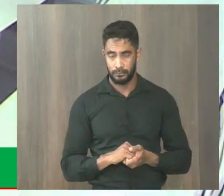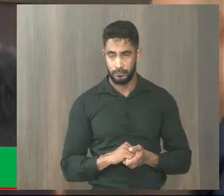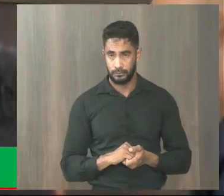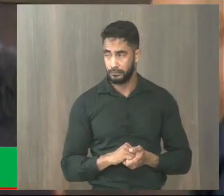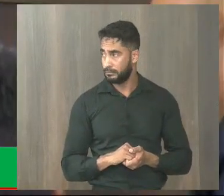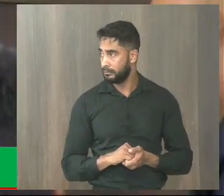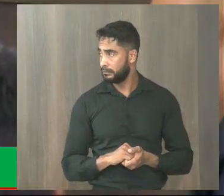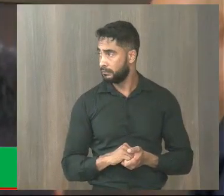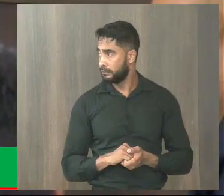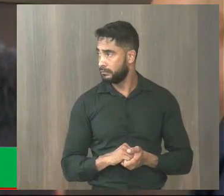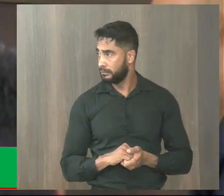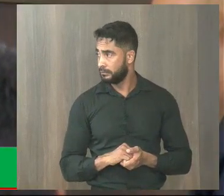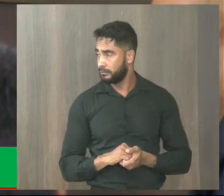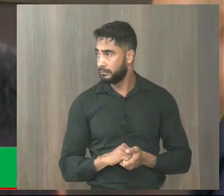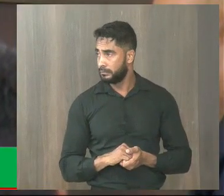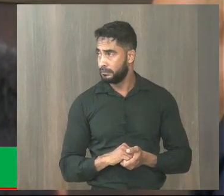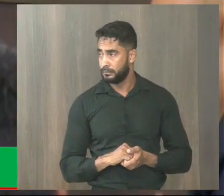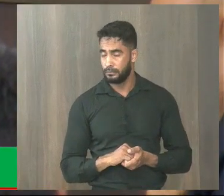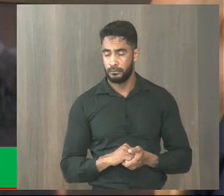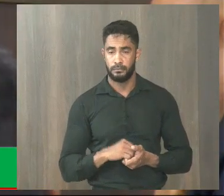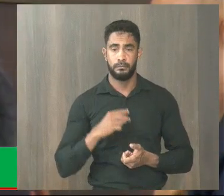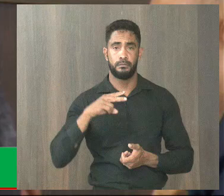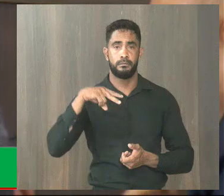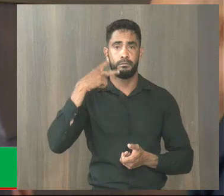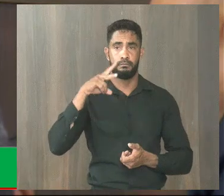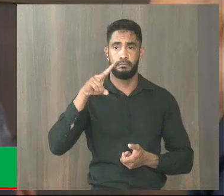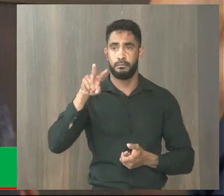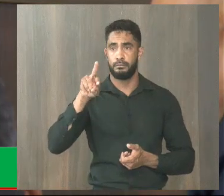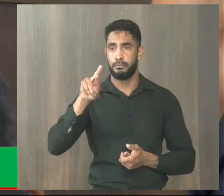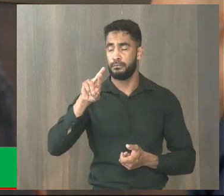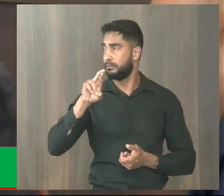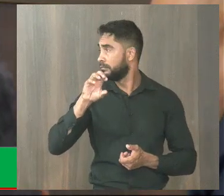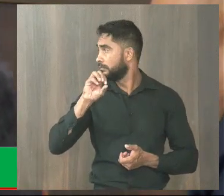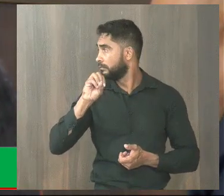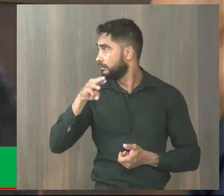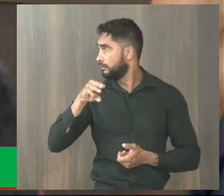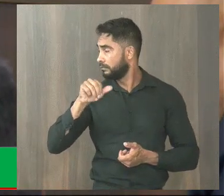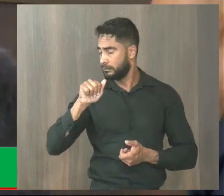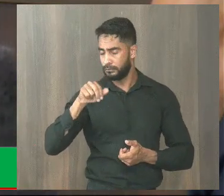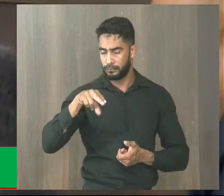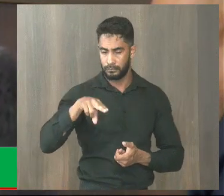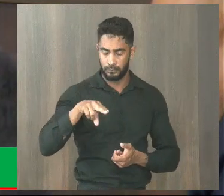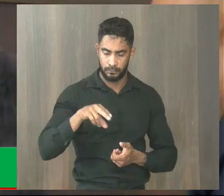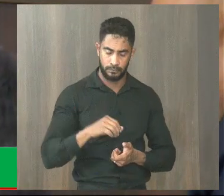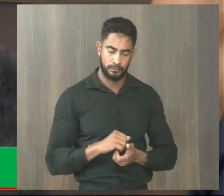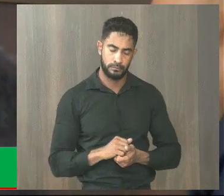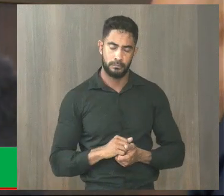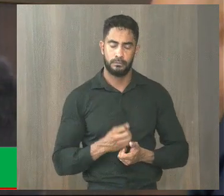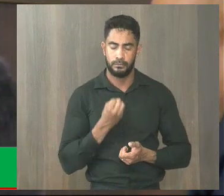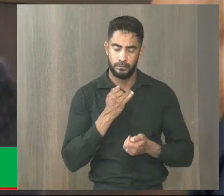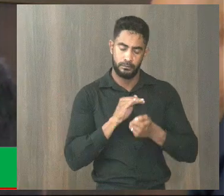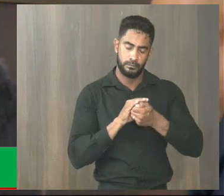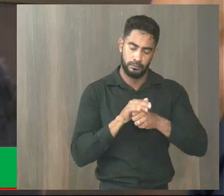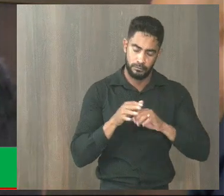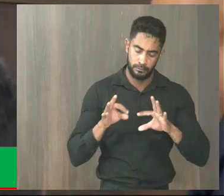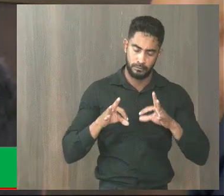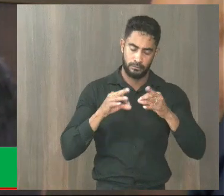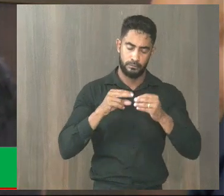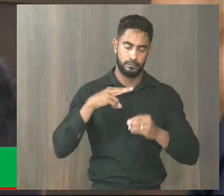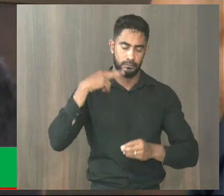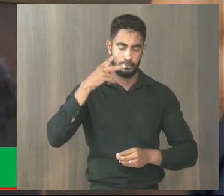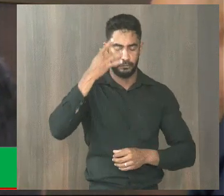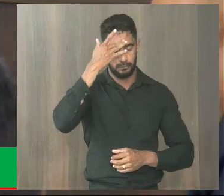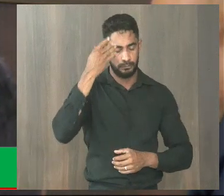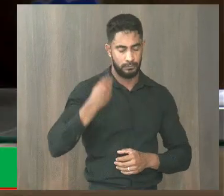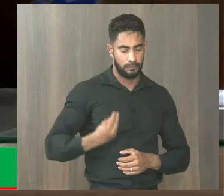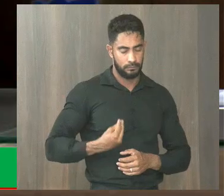A palavra, presidente. Com a palavra, vereador Roma. Presidente, boa noite a todos os vereadores, público aqui